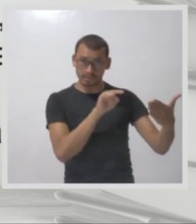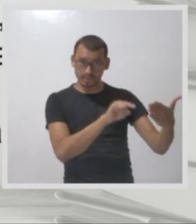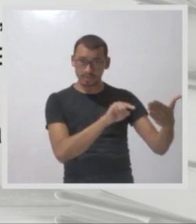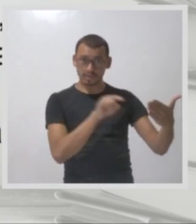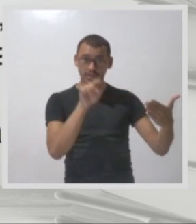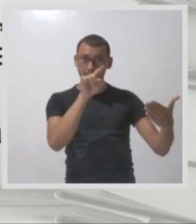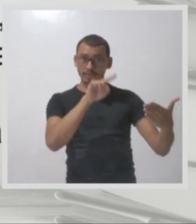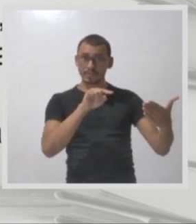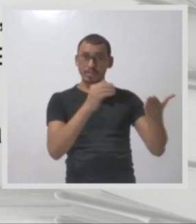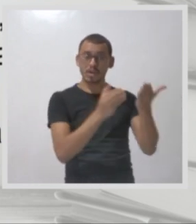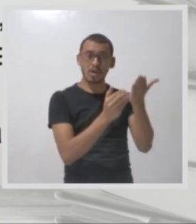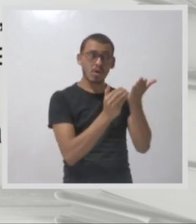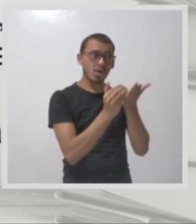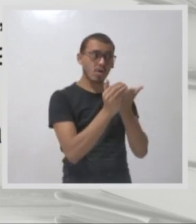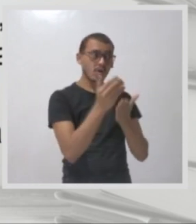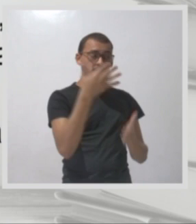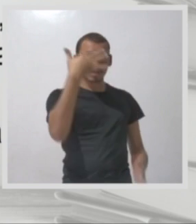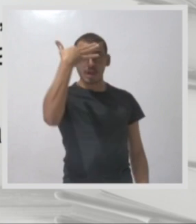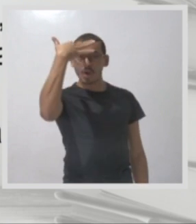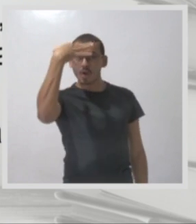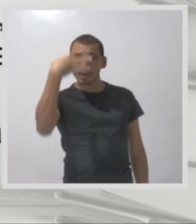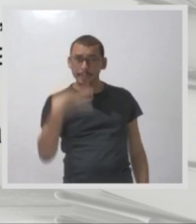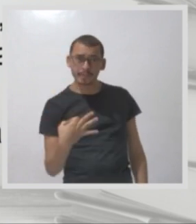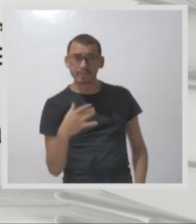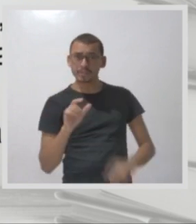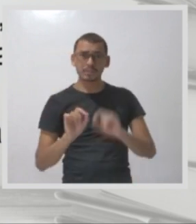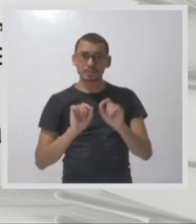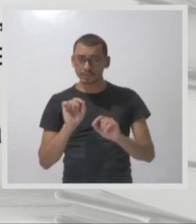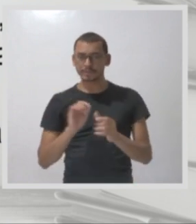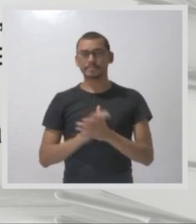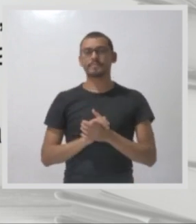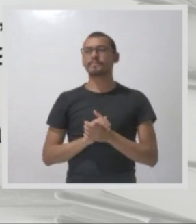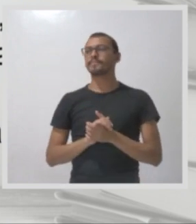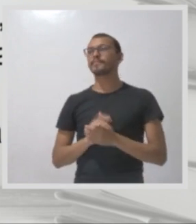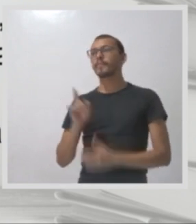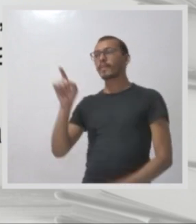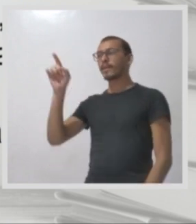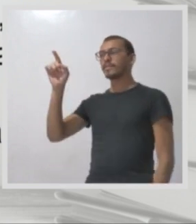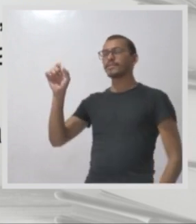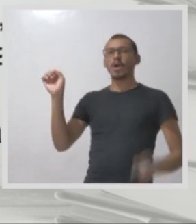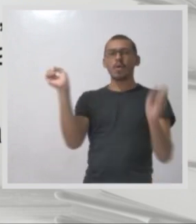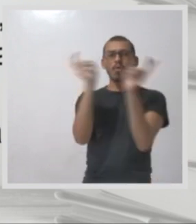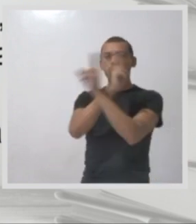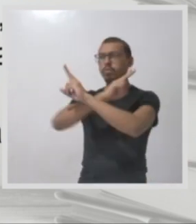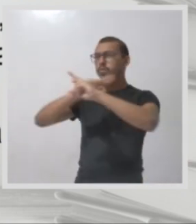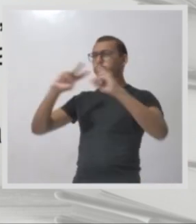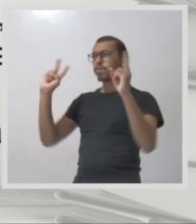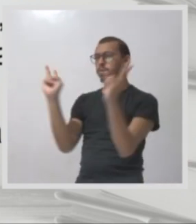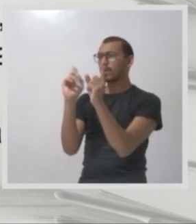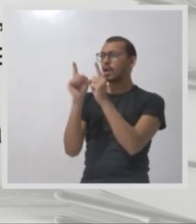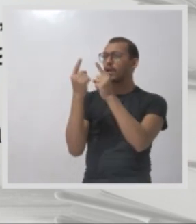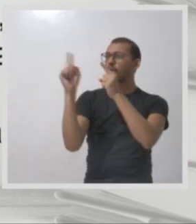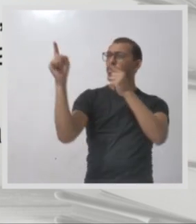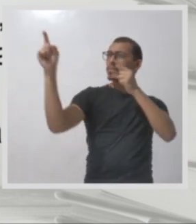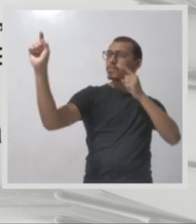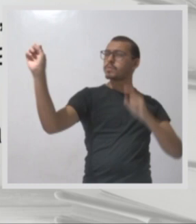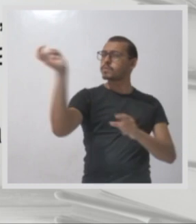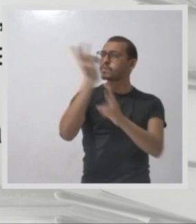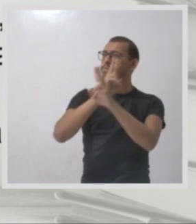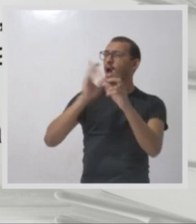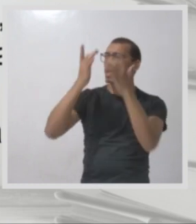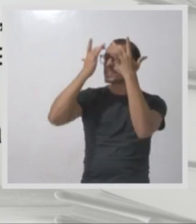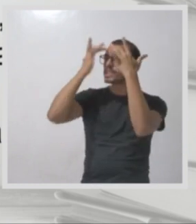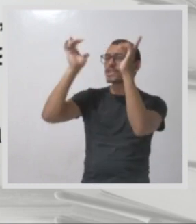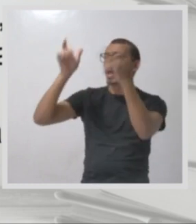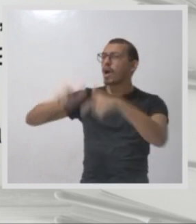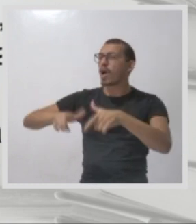vai começar a compreender. Ele tem aqui, ó, nesse caso, o vento vem vindo de longe, de não sei onde.